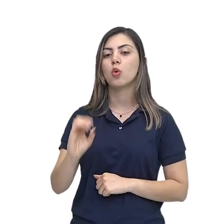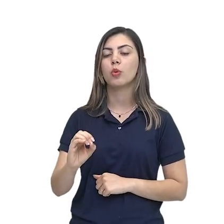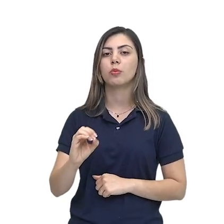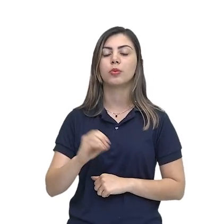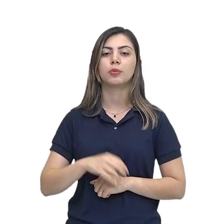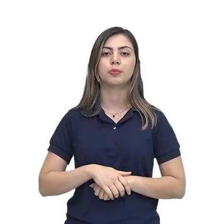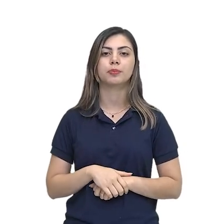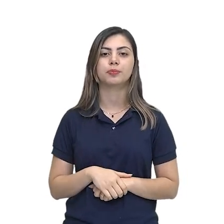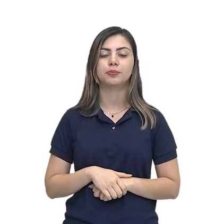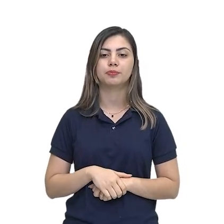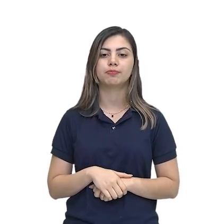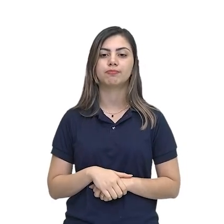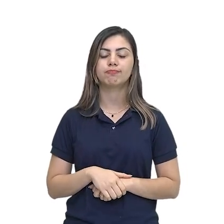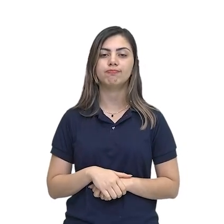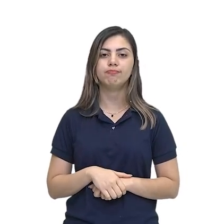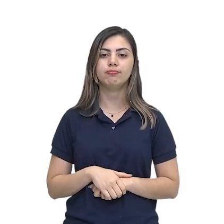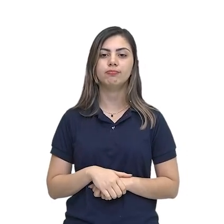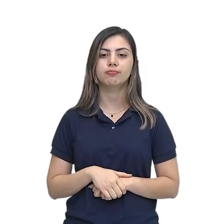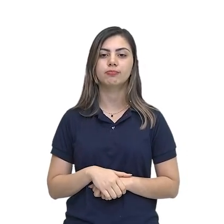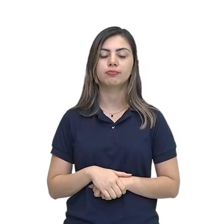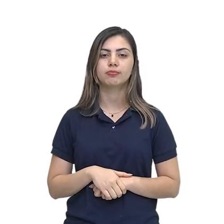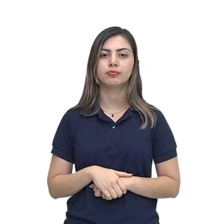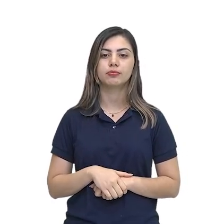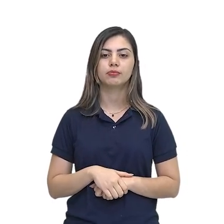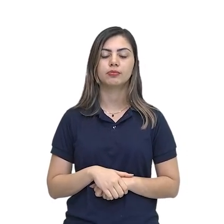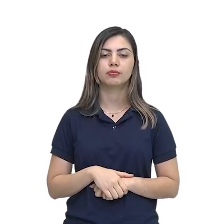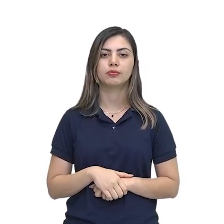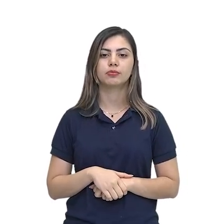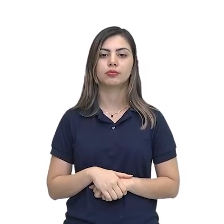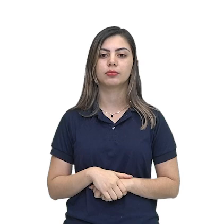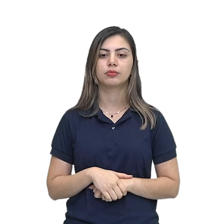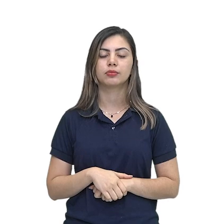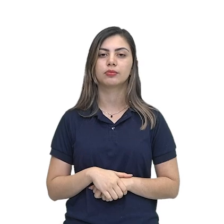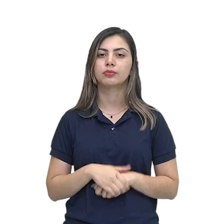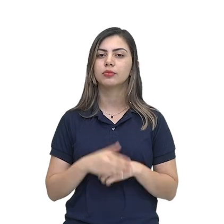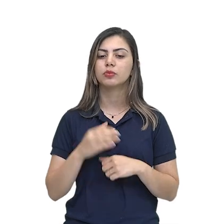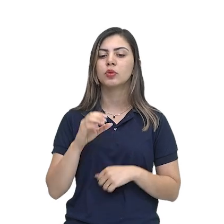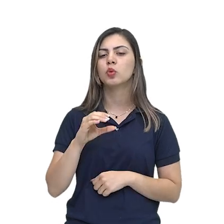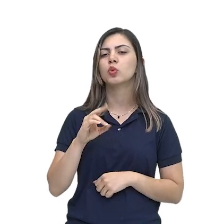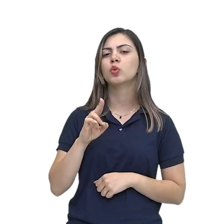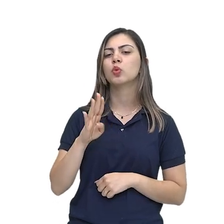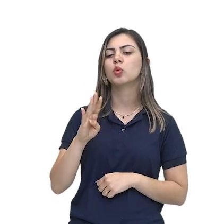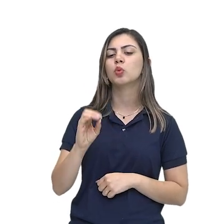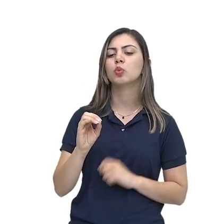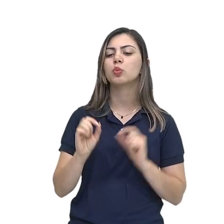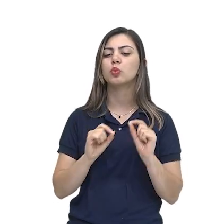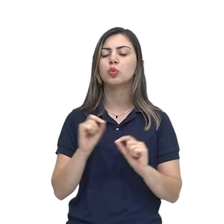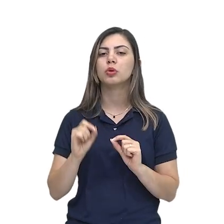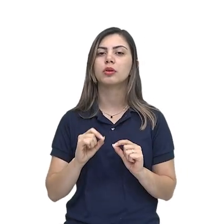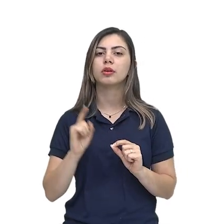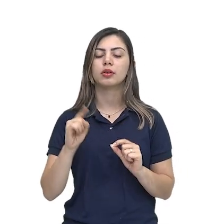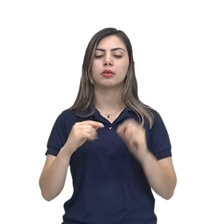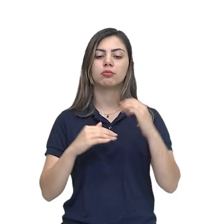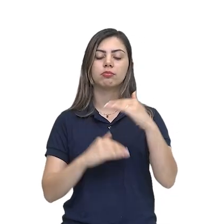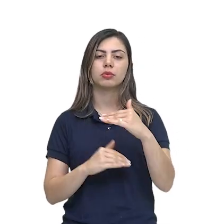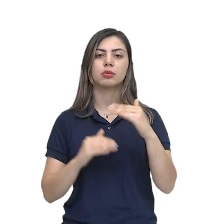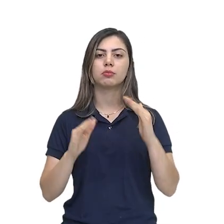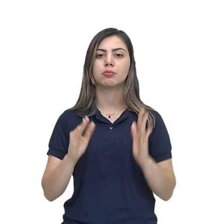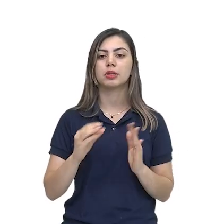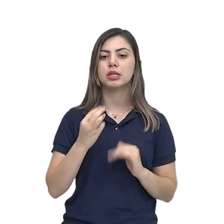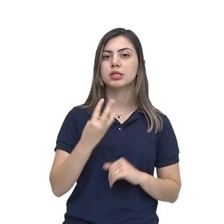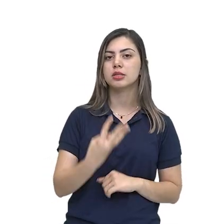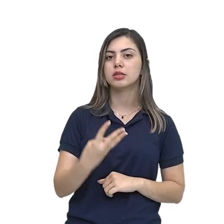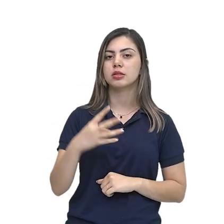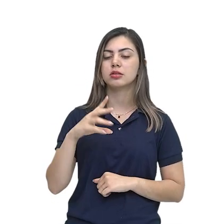é a projeção, né, de um quadrado para o espaço tridimensional. Olha, então, é